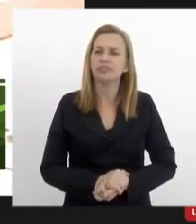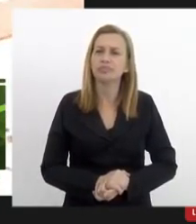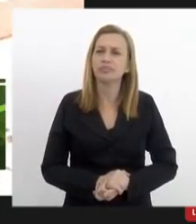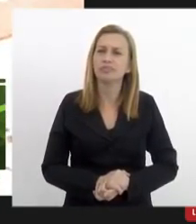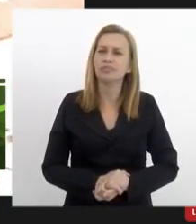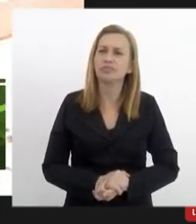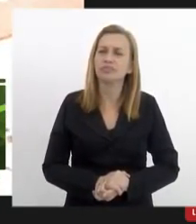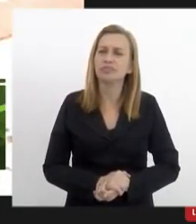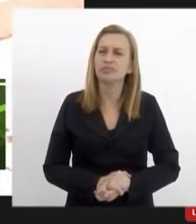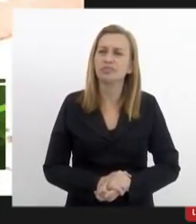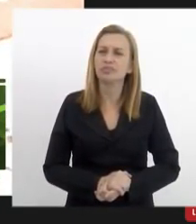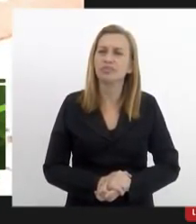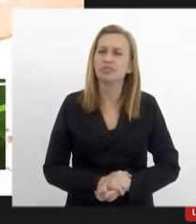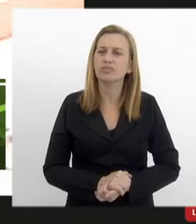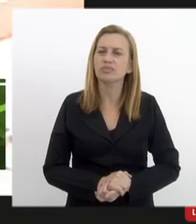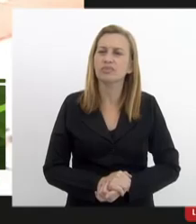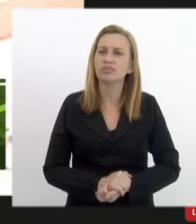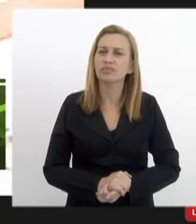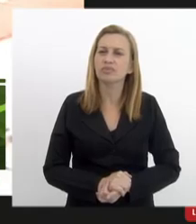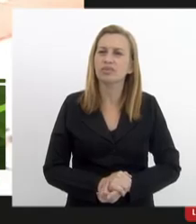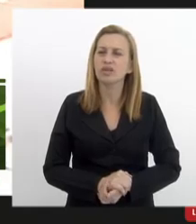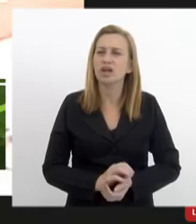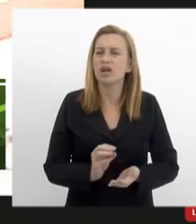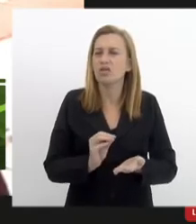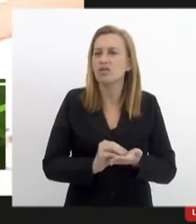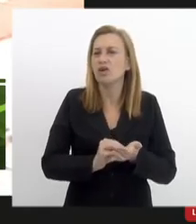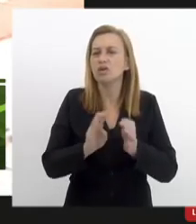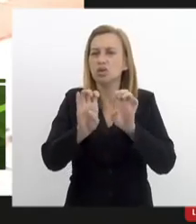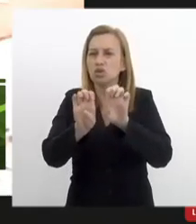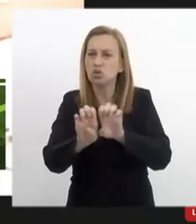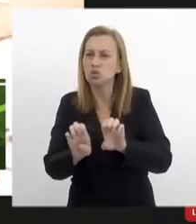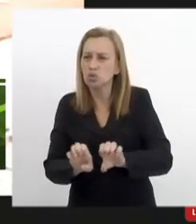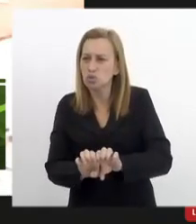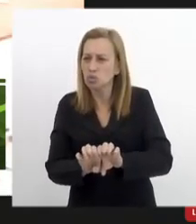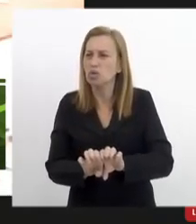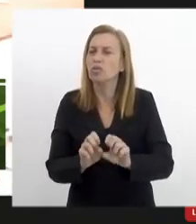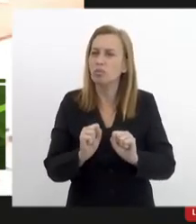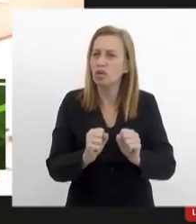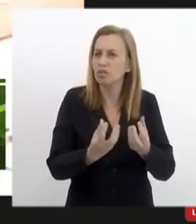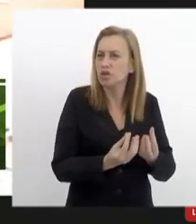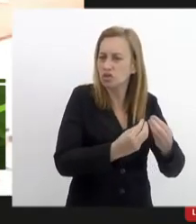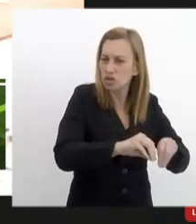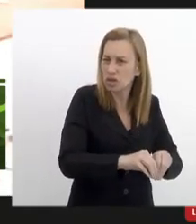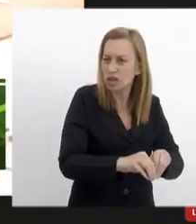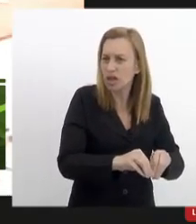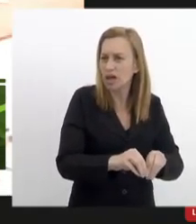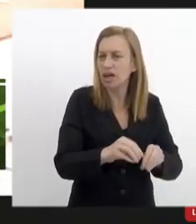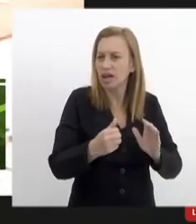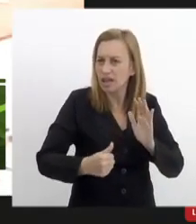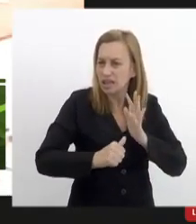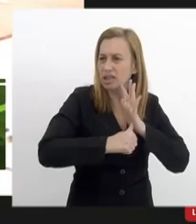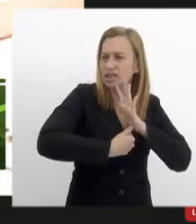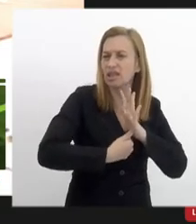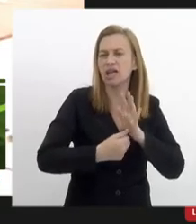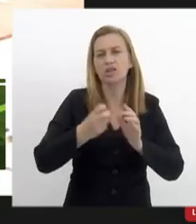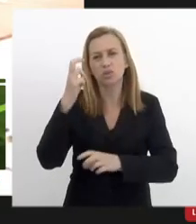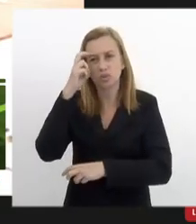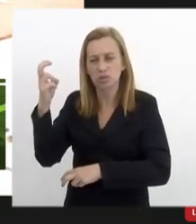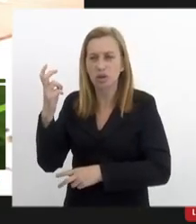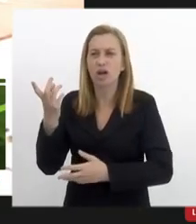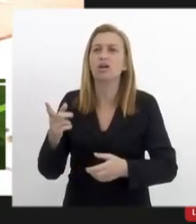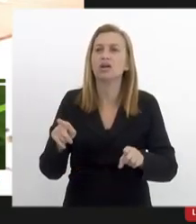A invasão desordenada que pode, sim, destruir as identidades culturais. A especulação